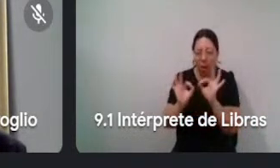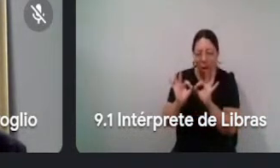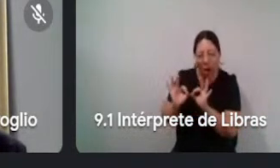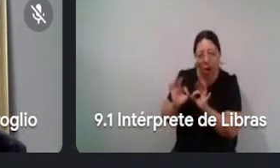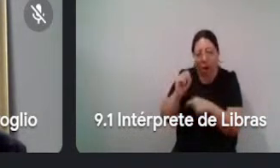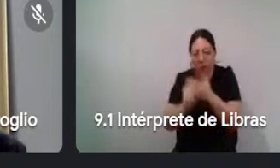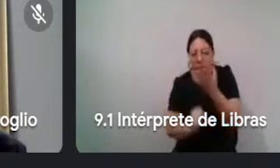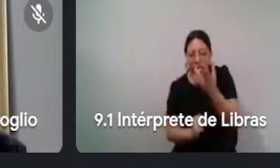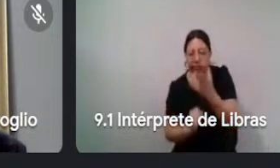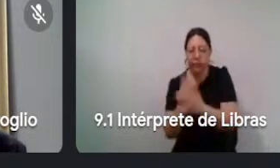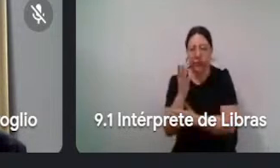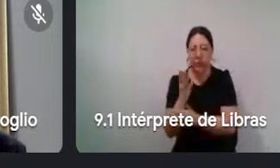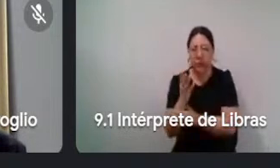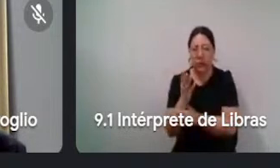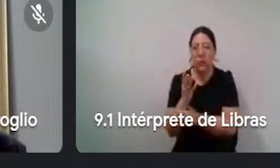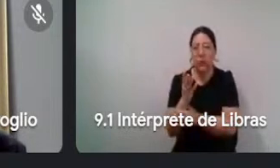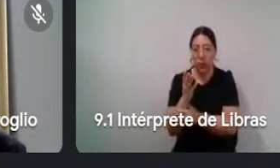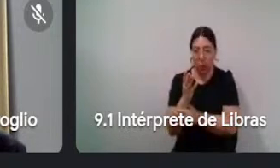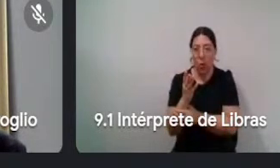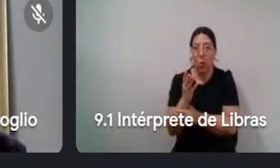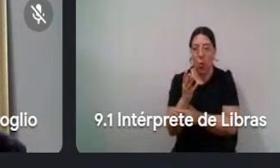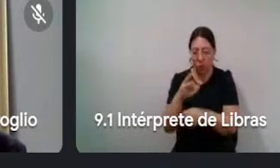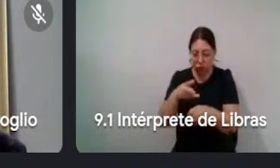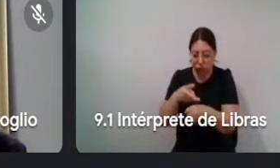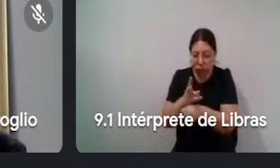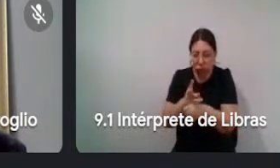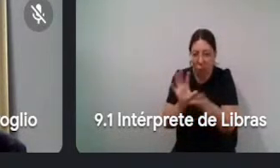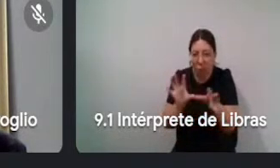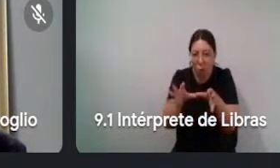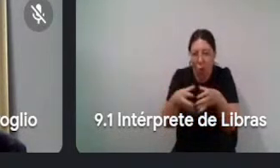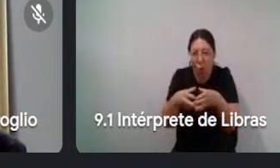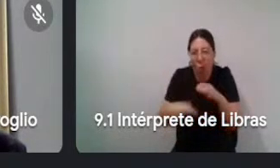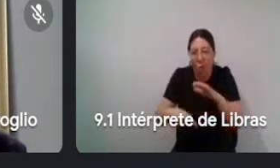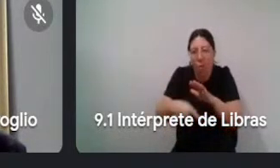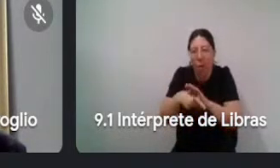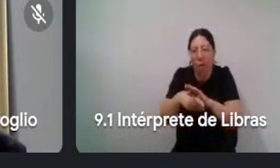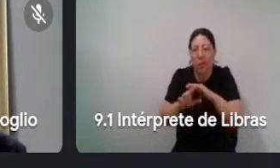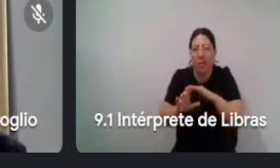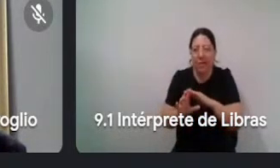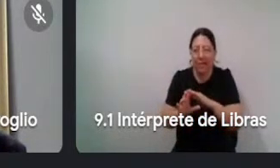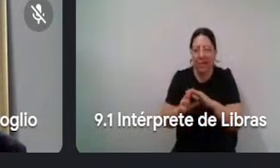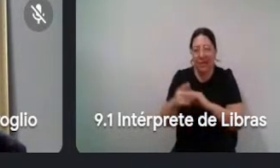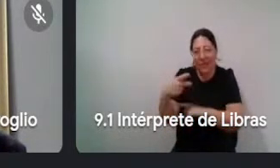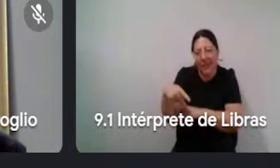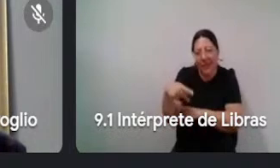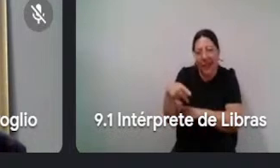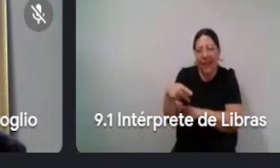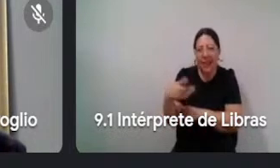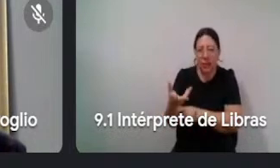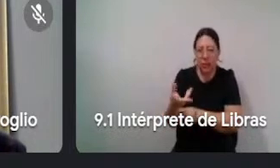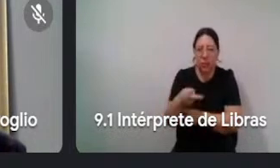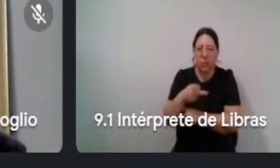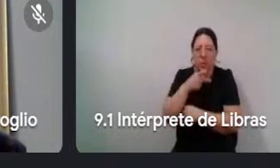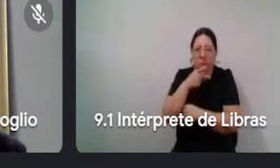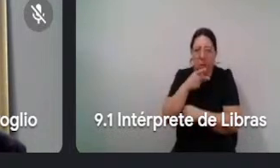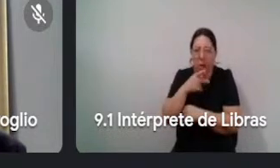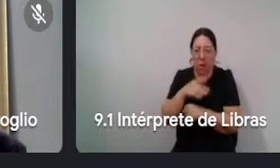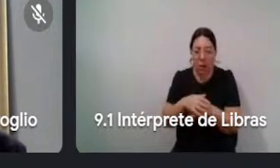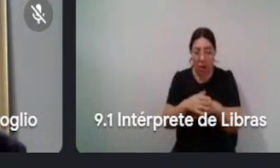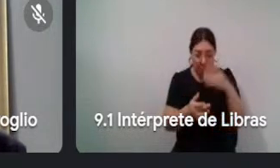ferramenta, características dos participantes e, principalmente, do criador ou responsável pelo